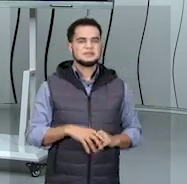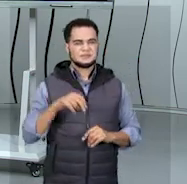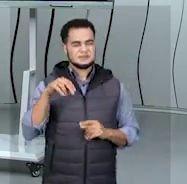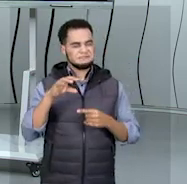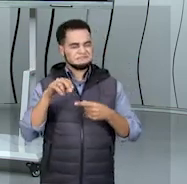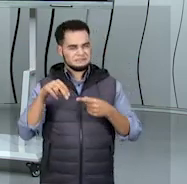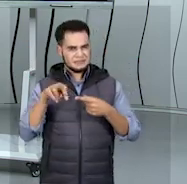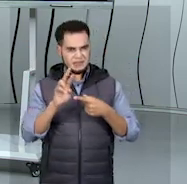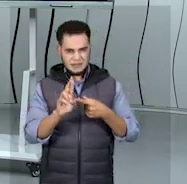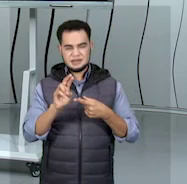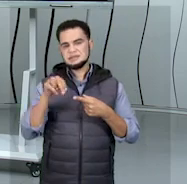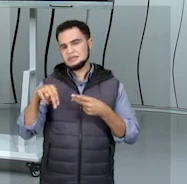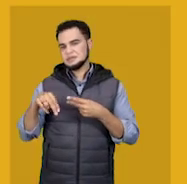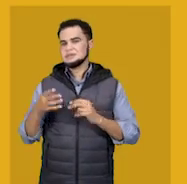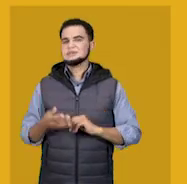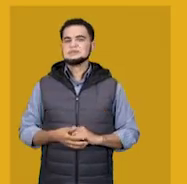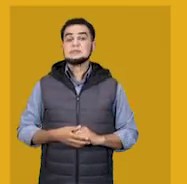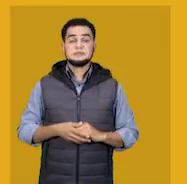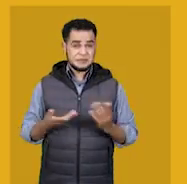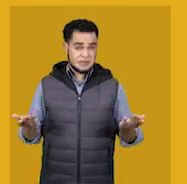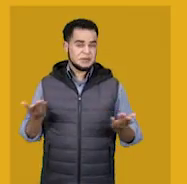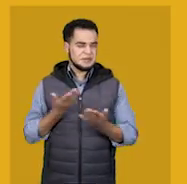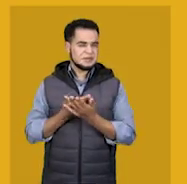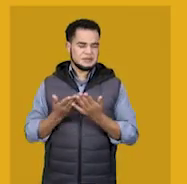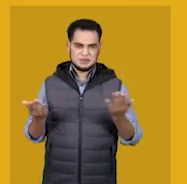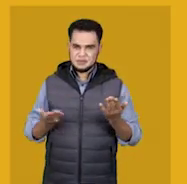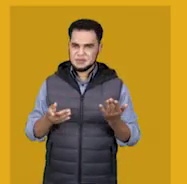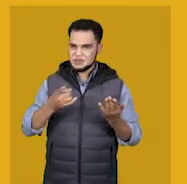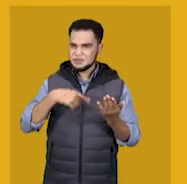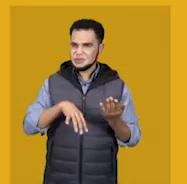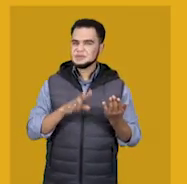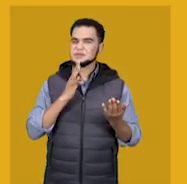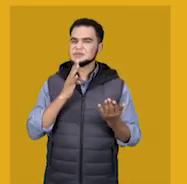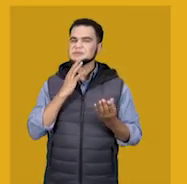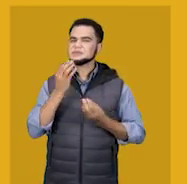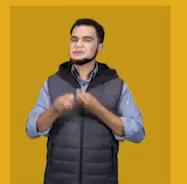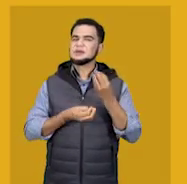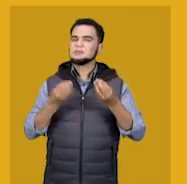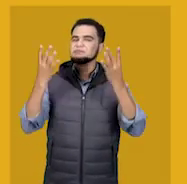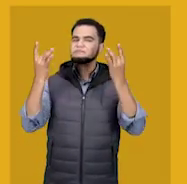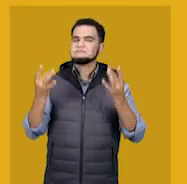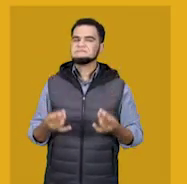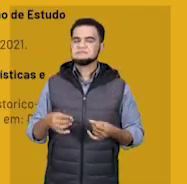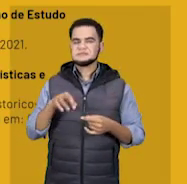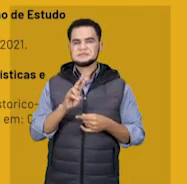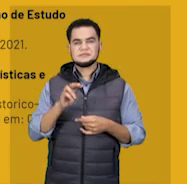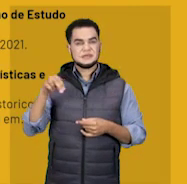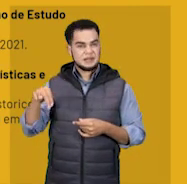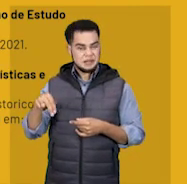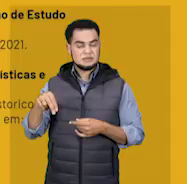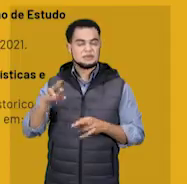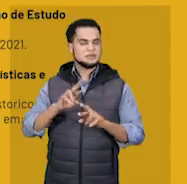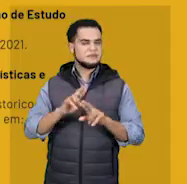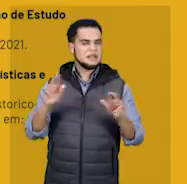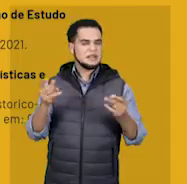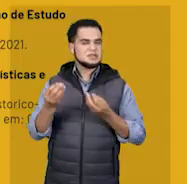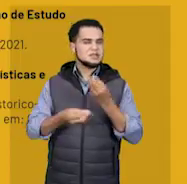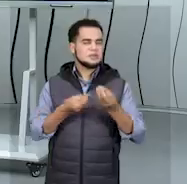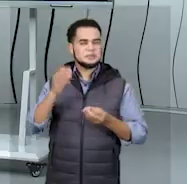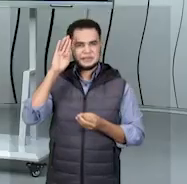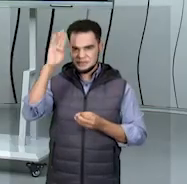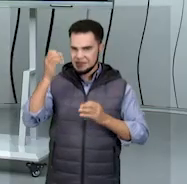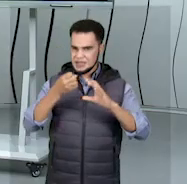naturalismo. Na aula de hoje, então, nós conhecemos a definição de realismo e naturalismo, suas diferenças e principais